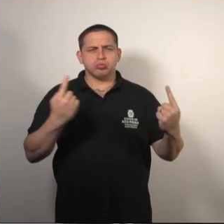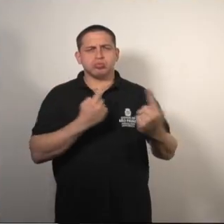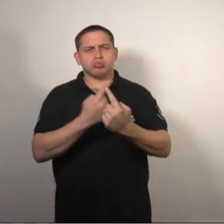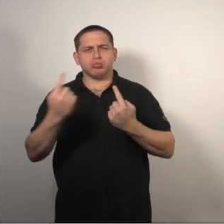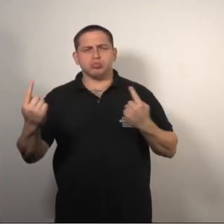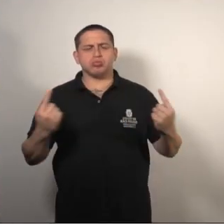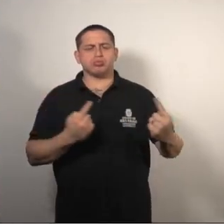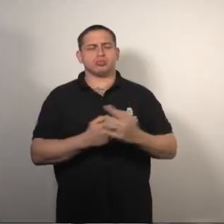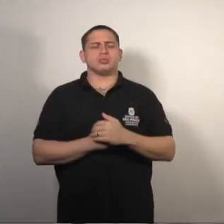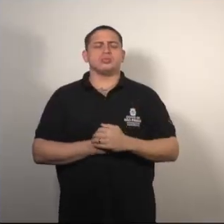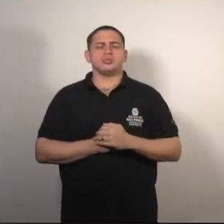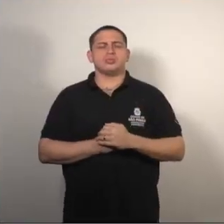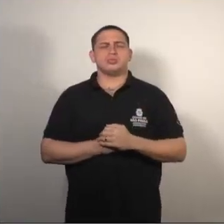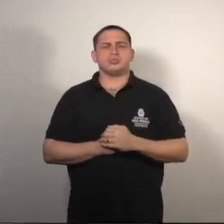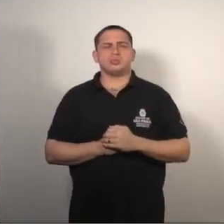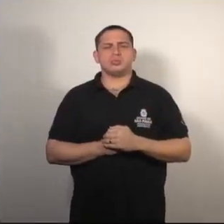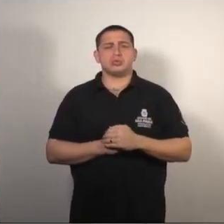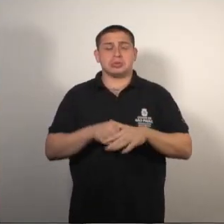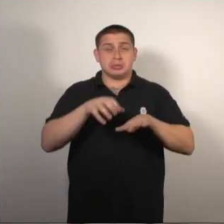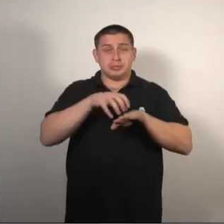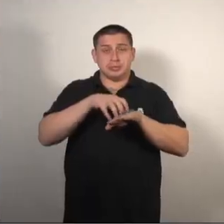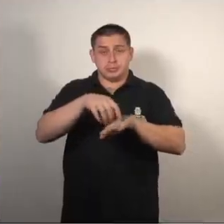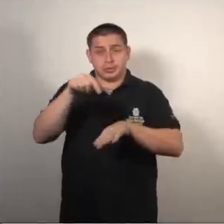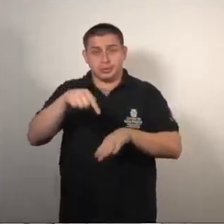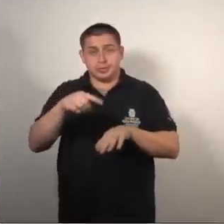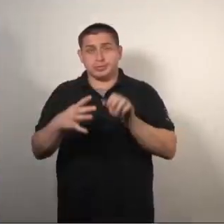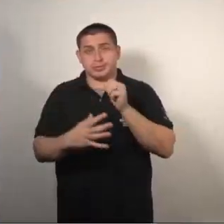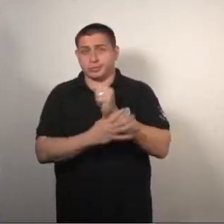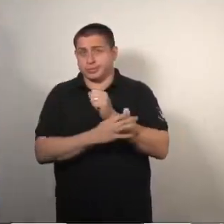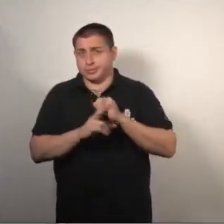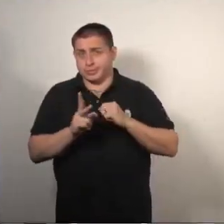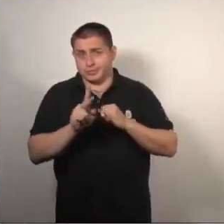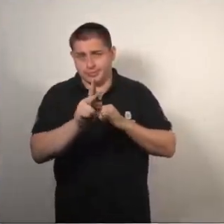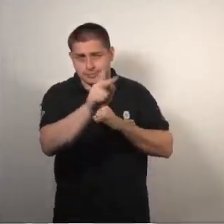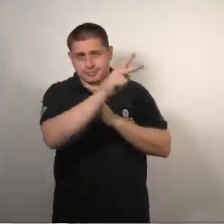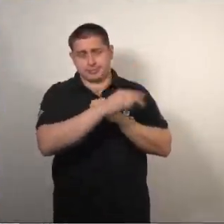E aqui, transporte com segurança é prioridade.